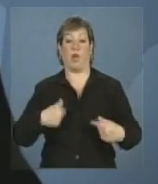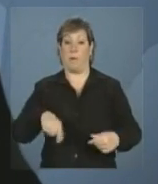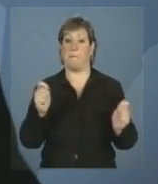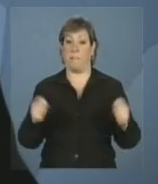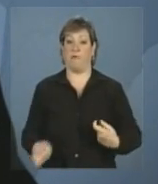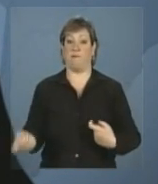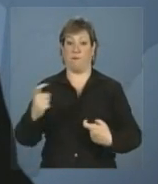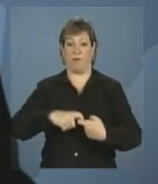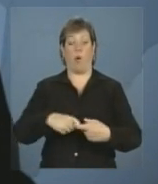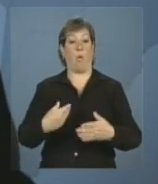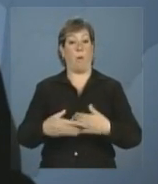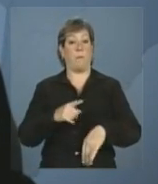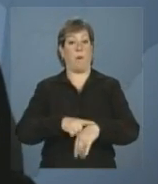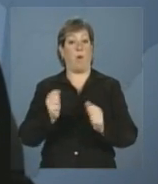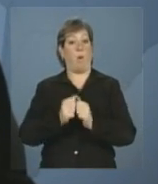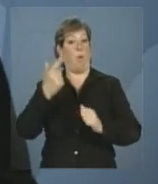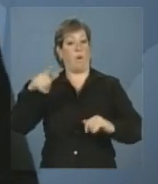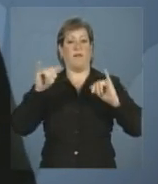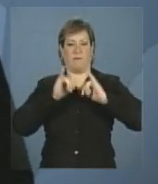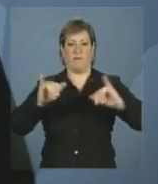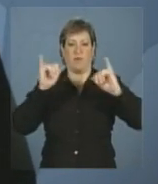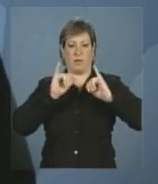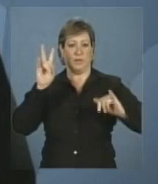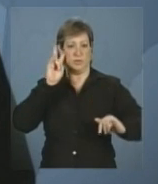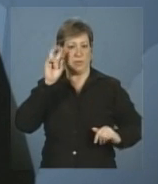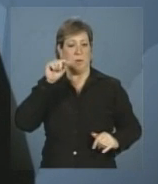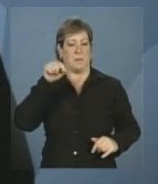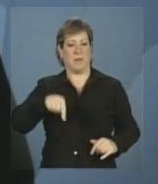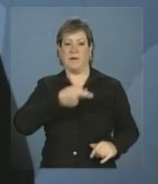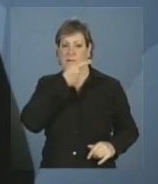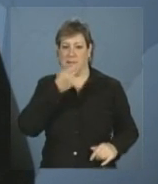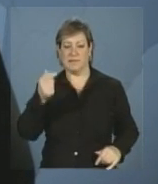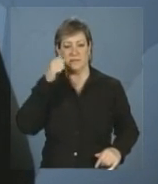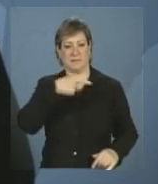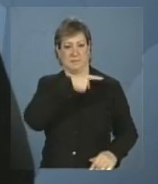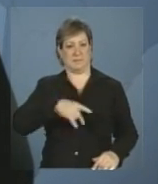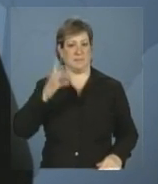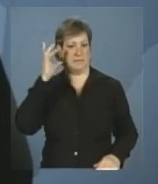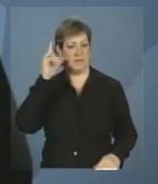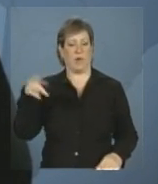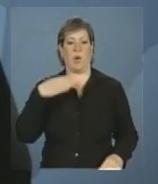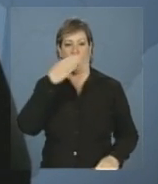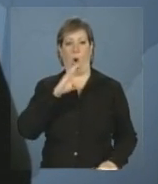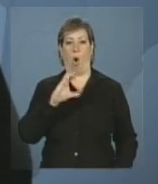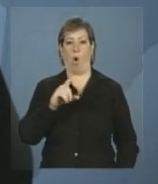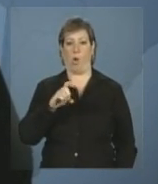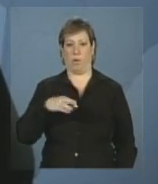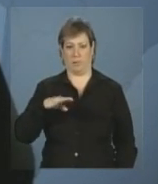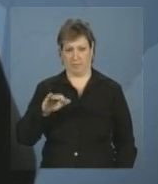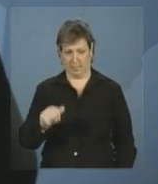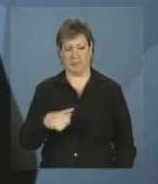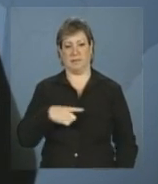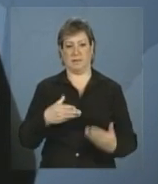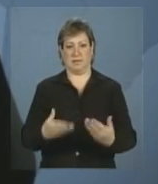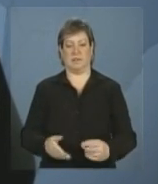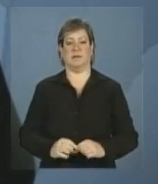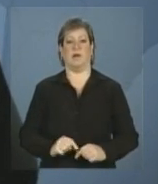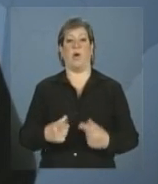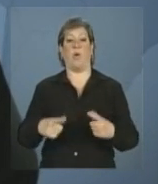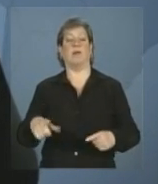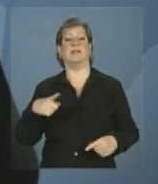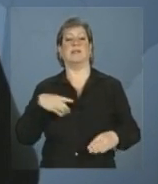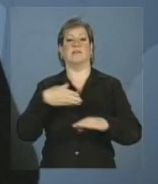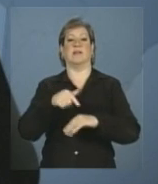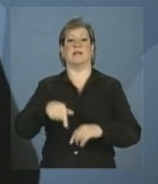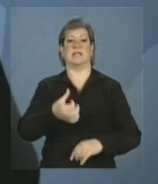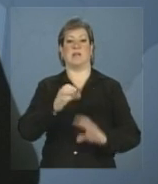podemos voltar a qualquer momento com outras informações sobre a viagem da presidenta Dilma Rousseff à Cartagena, na Colômbia, onde